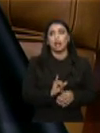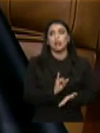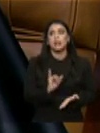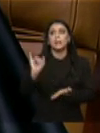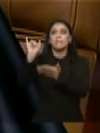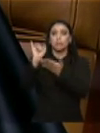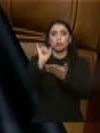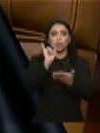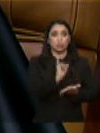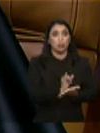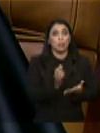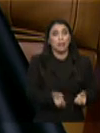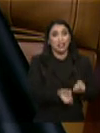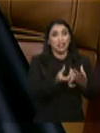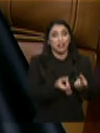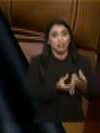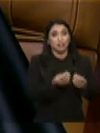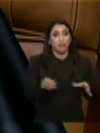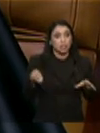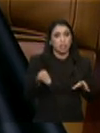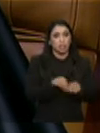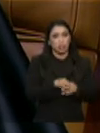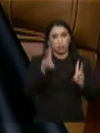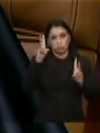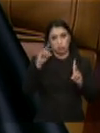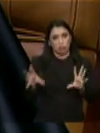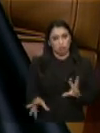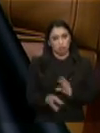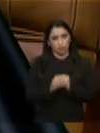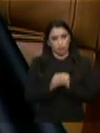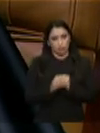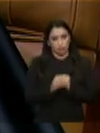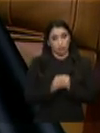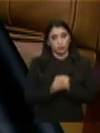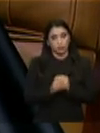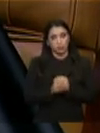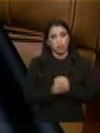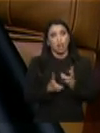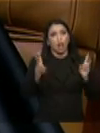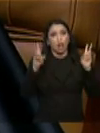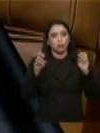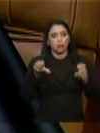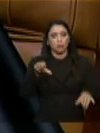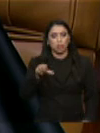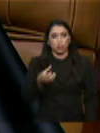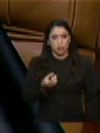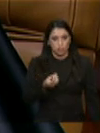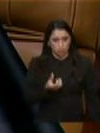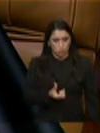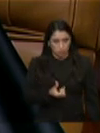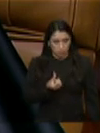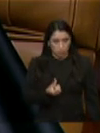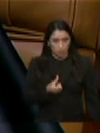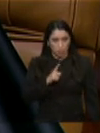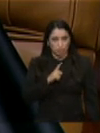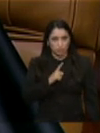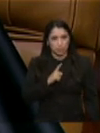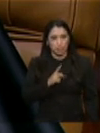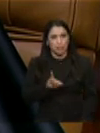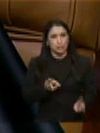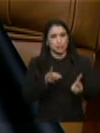a comercialização no mercado interno. Fecho aspas. Já quanto ao tema 906, verifica-se